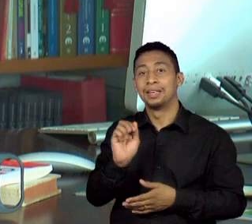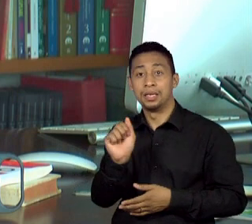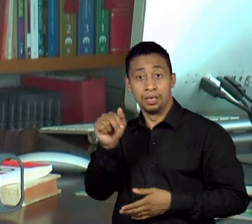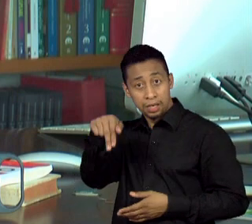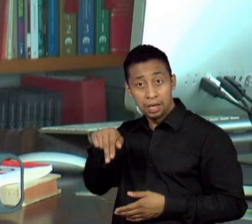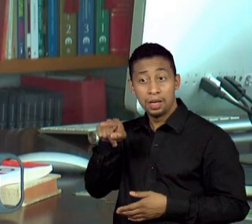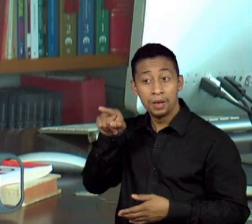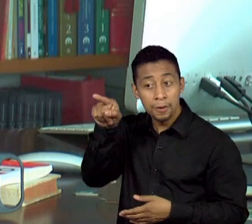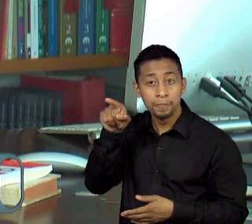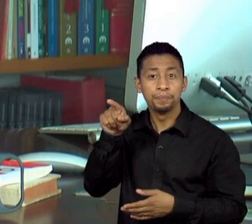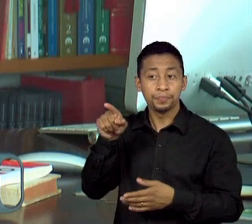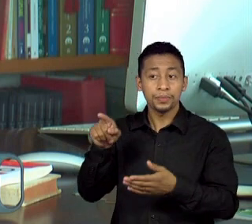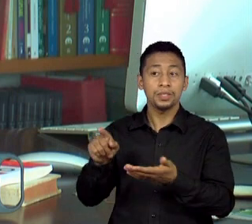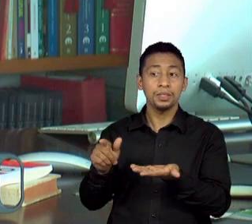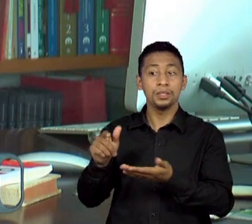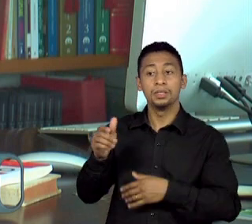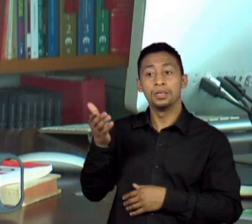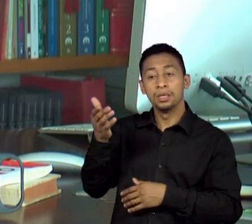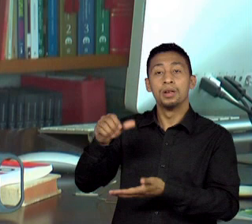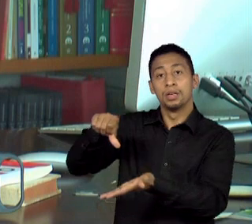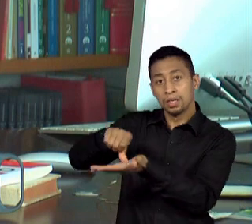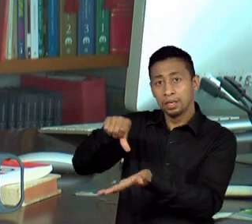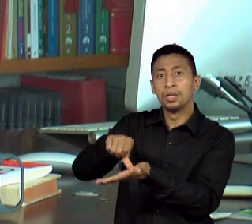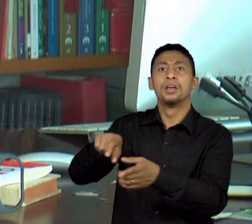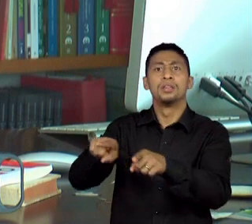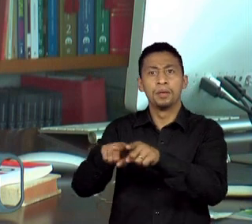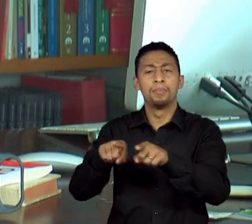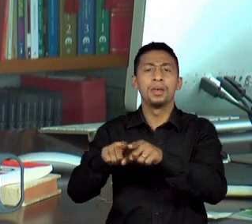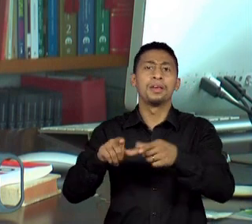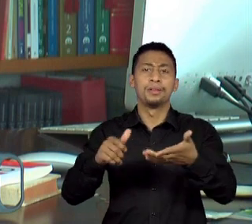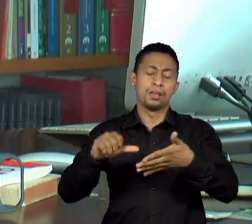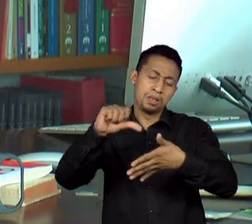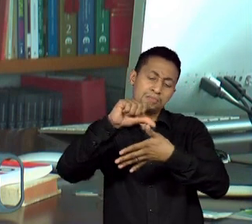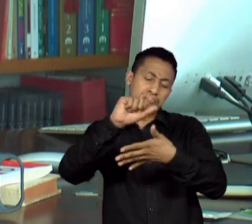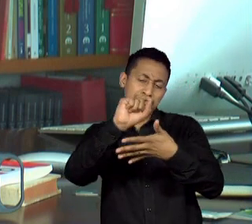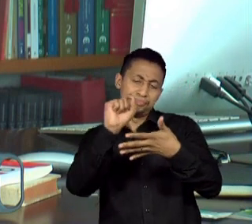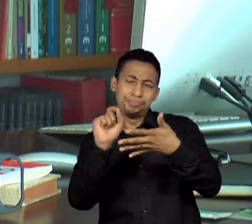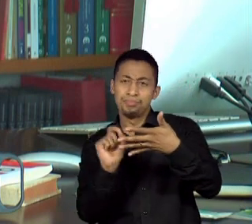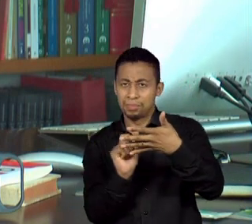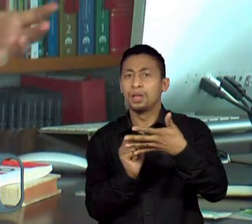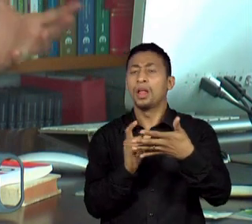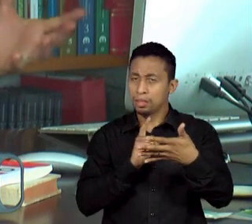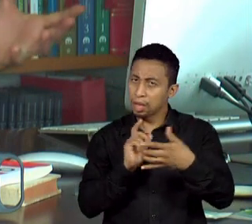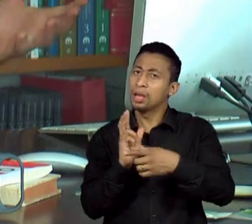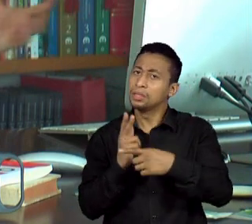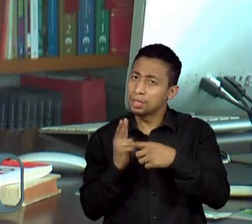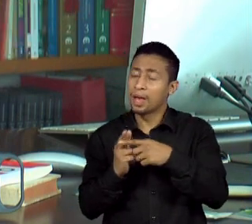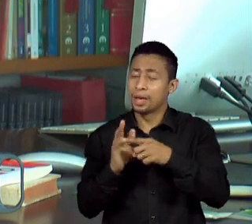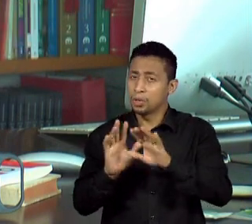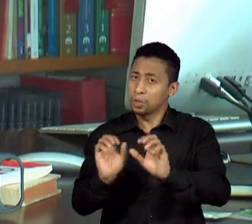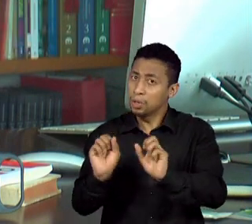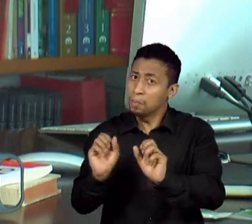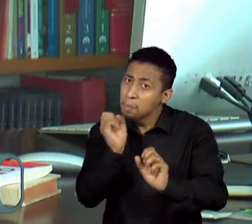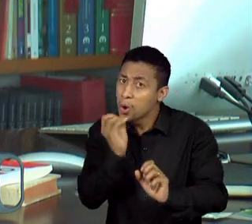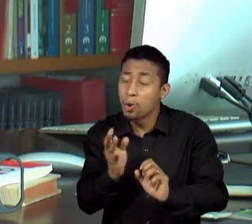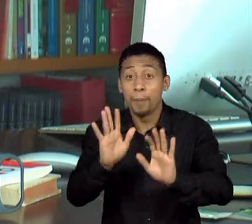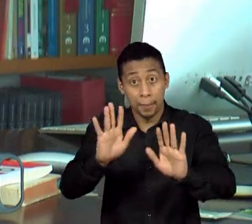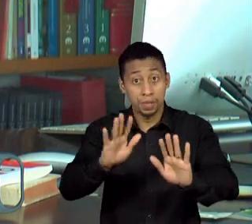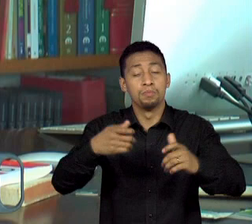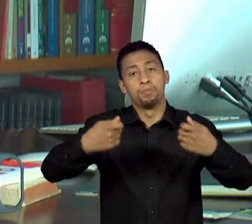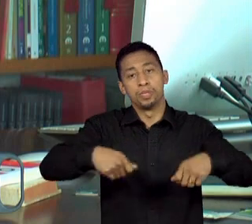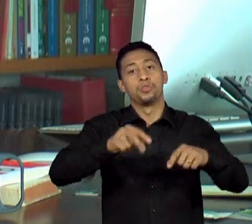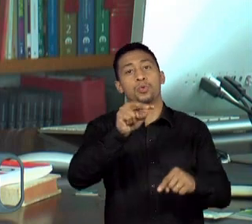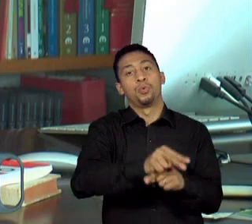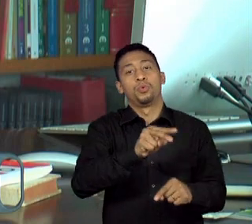América Latina tem muita coisa boa também. Então eu não tenho preconceito nenhum, mas claro que a gente tem que preservar a nossa produção e a